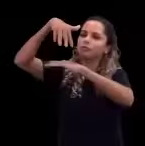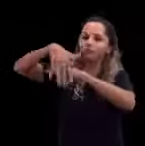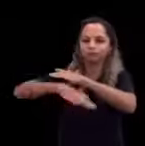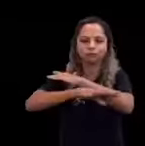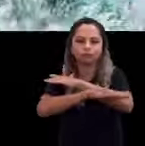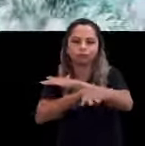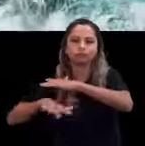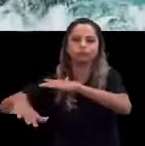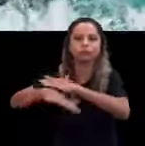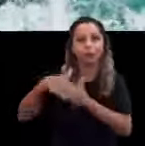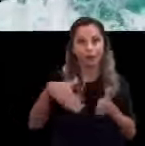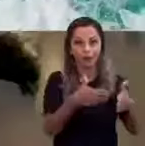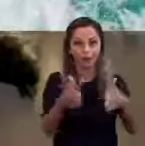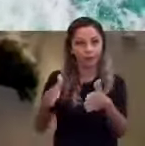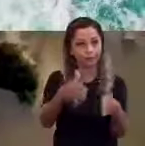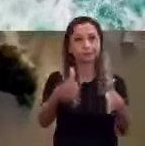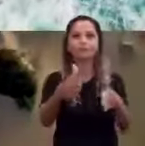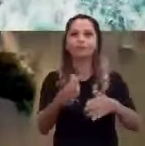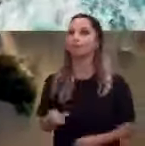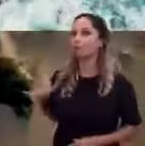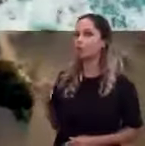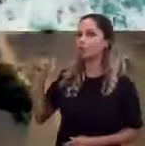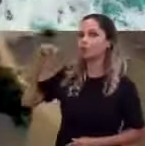e rica em recursos naturais.